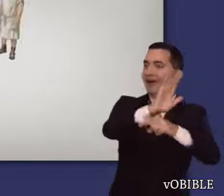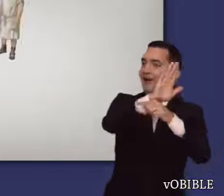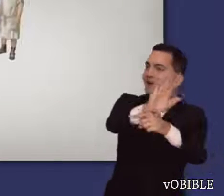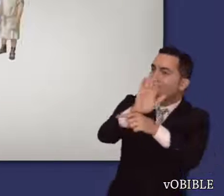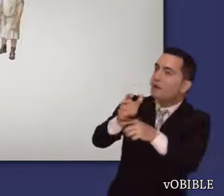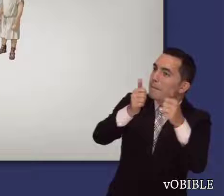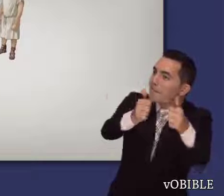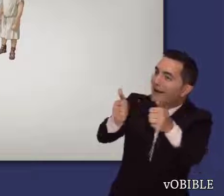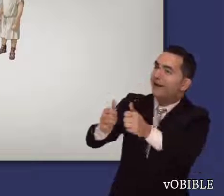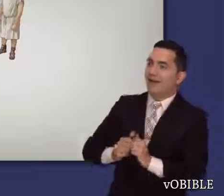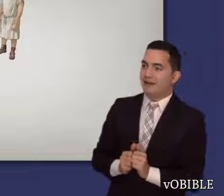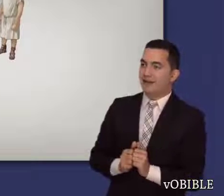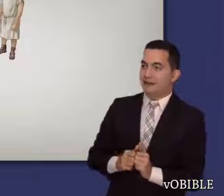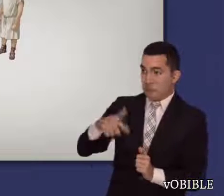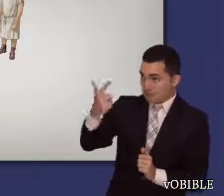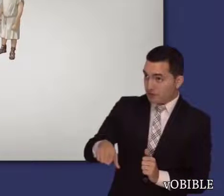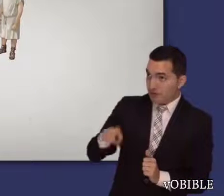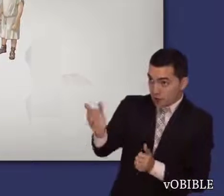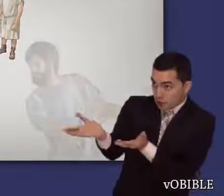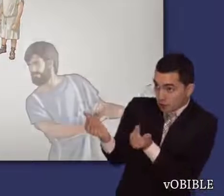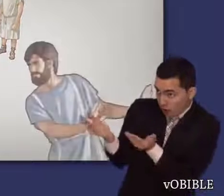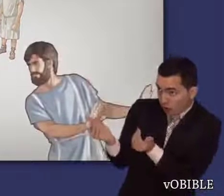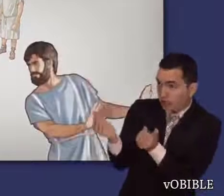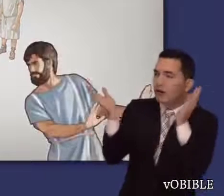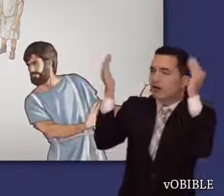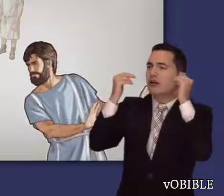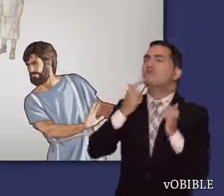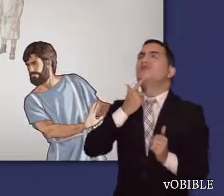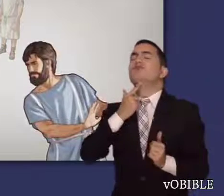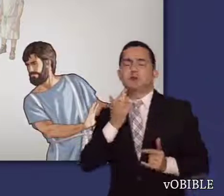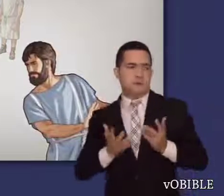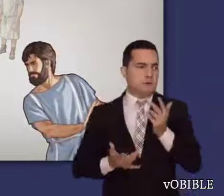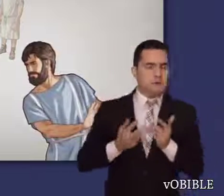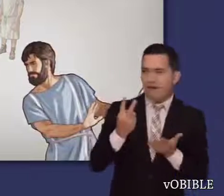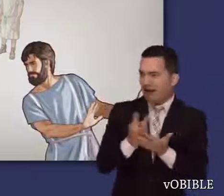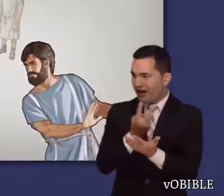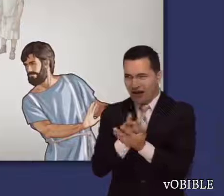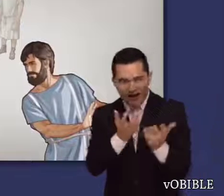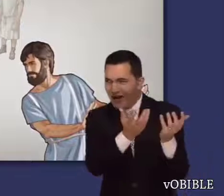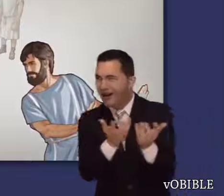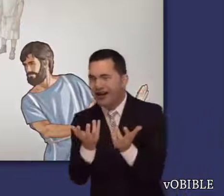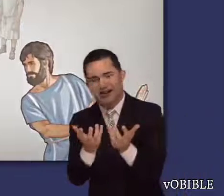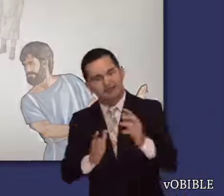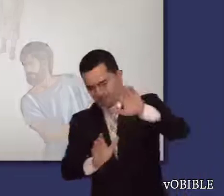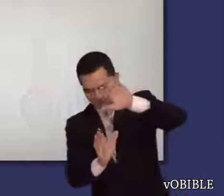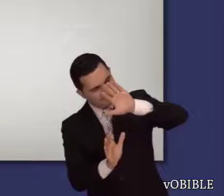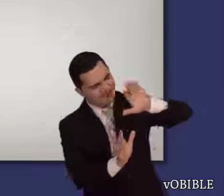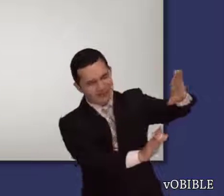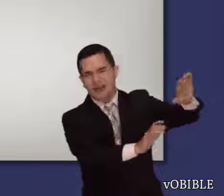também incentivava Timóteo a fazer o melhor para agradar a Deus e a fugir dos desejos errados da